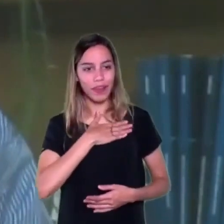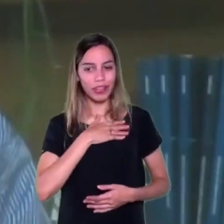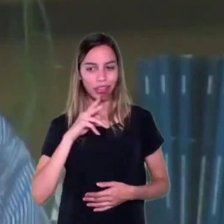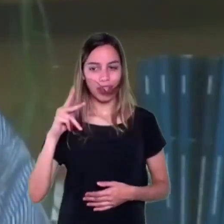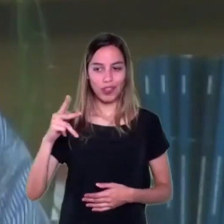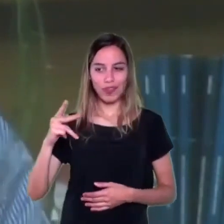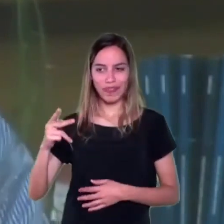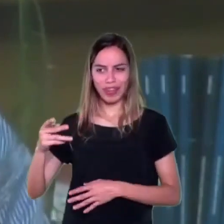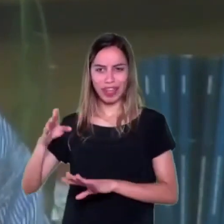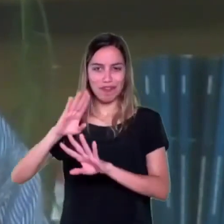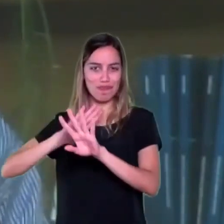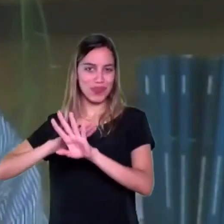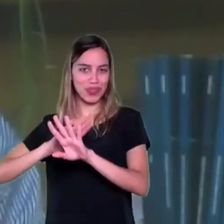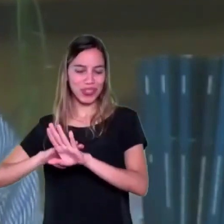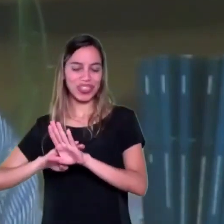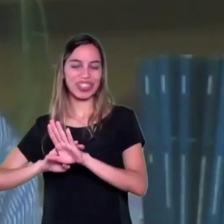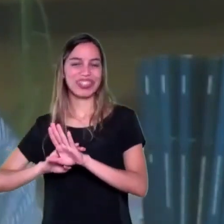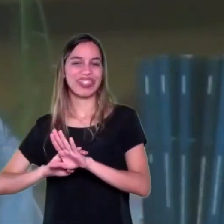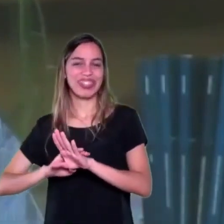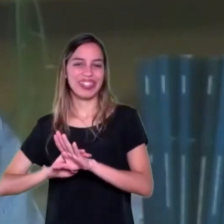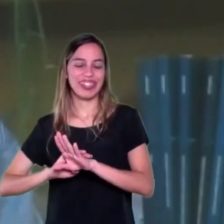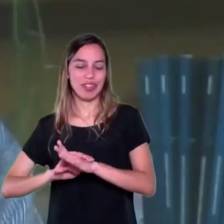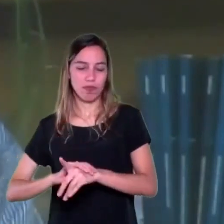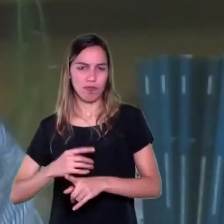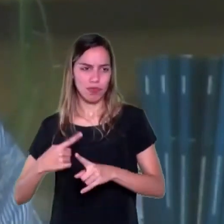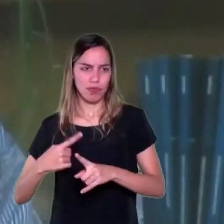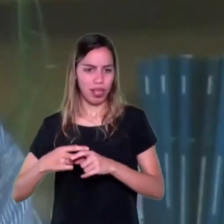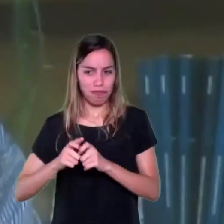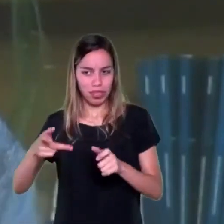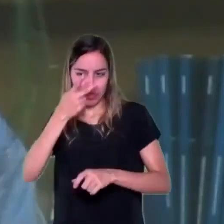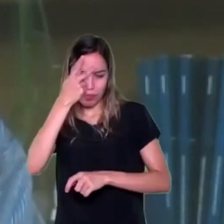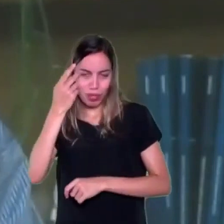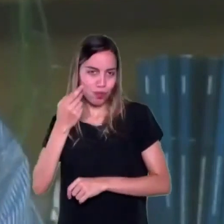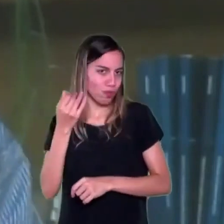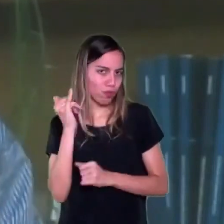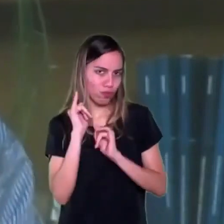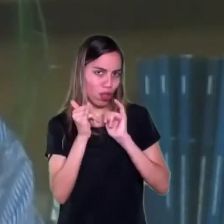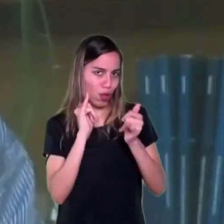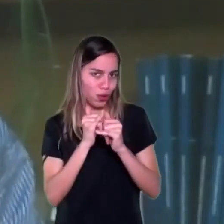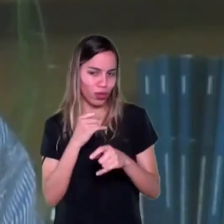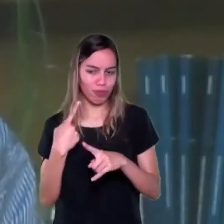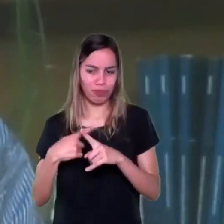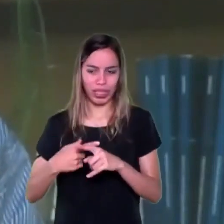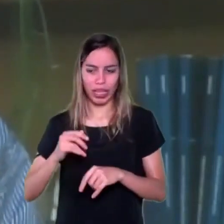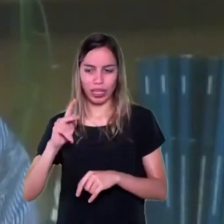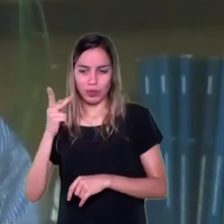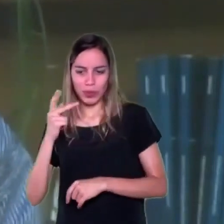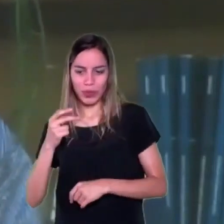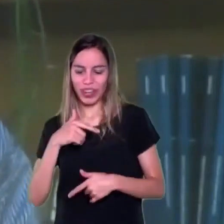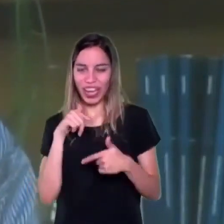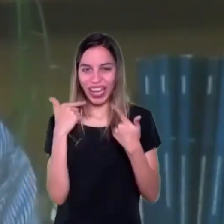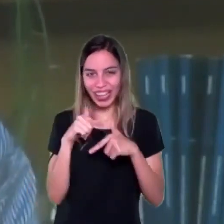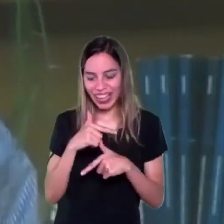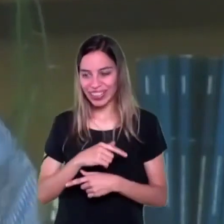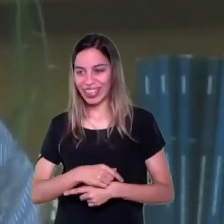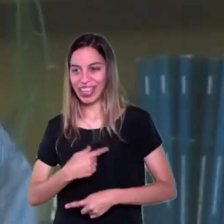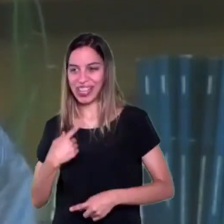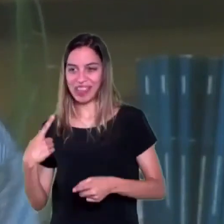as histórias que a maioria das pessoas não conta, porque são engraçadas, mexe